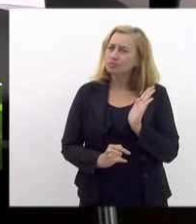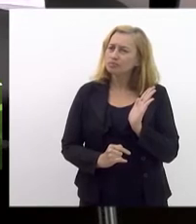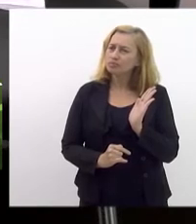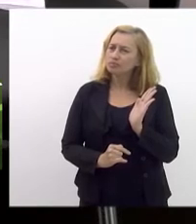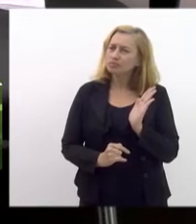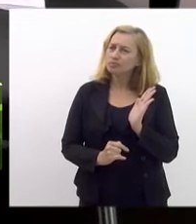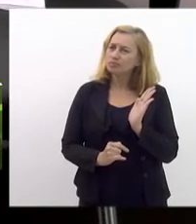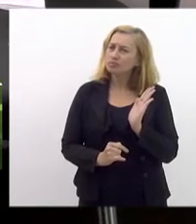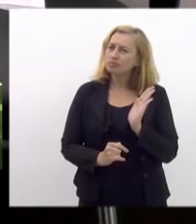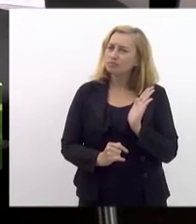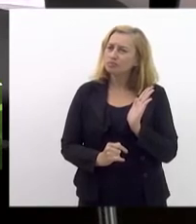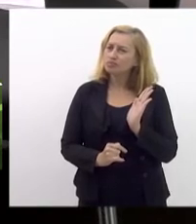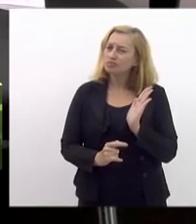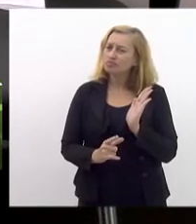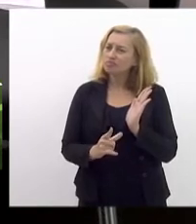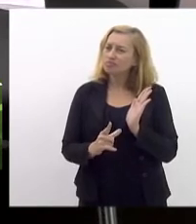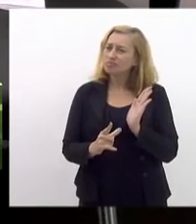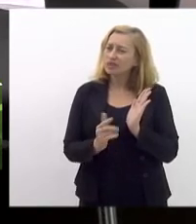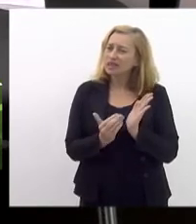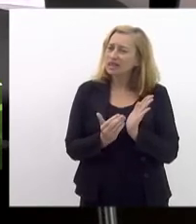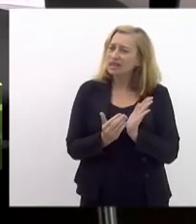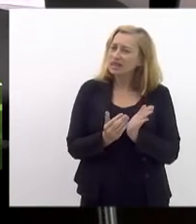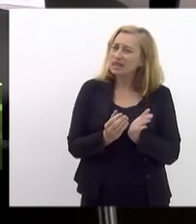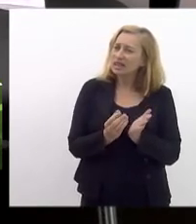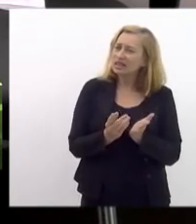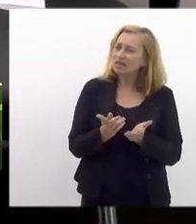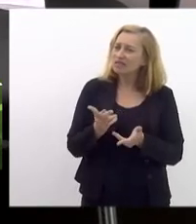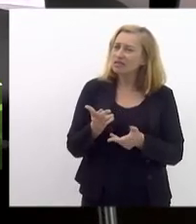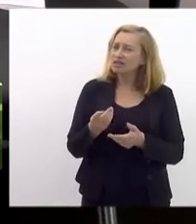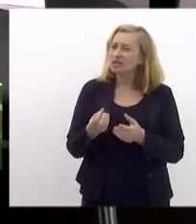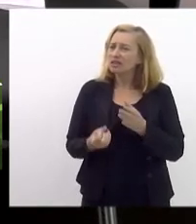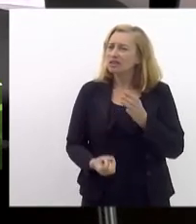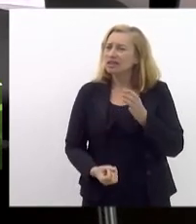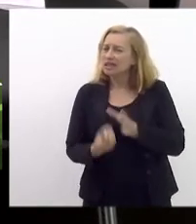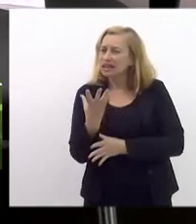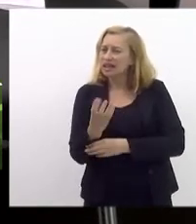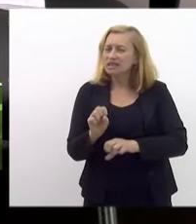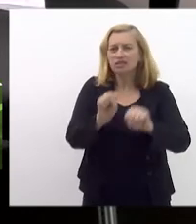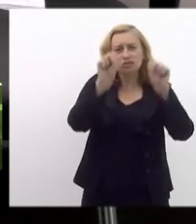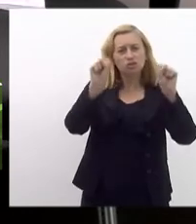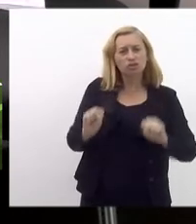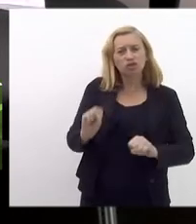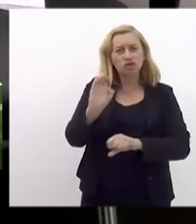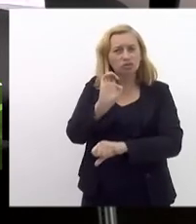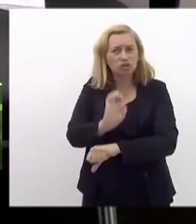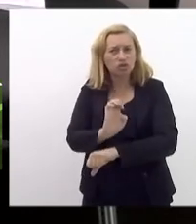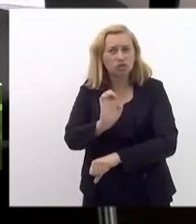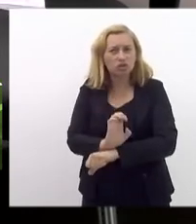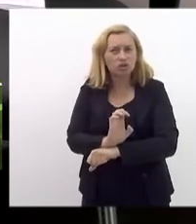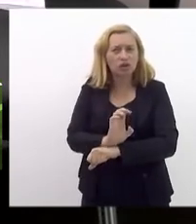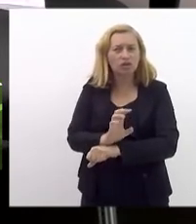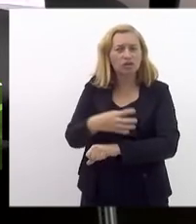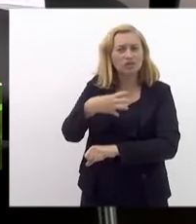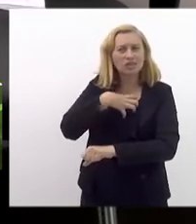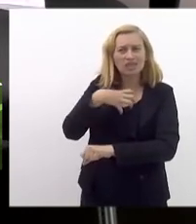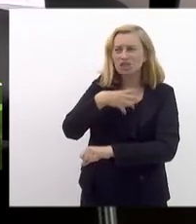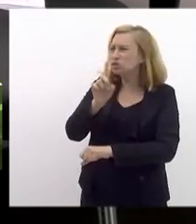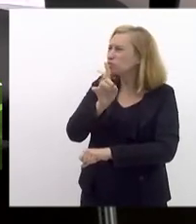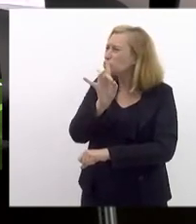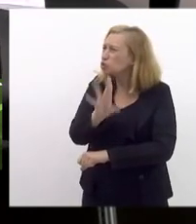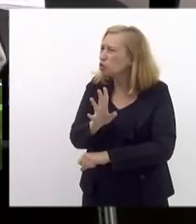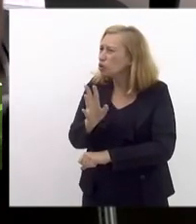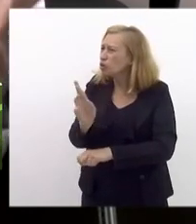fala, quando ele cita a ideia da criação de um sistema estadual, vai também no sentido não apenas